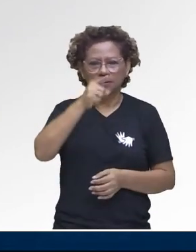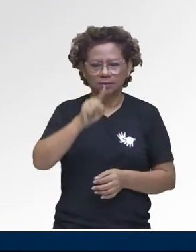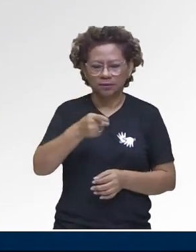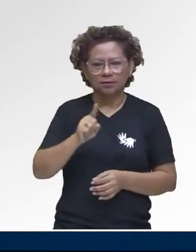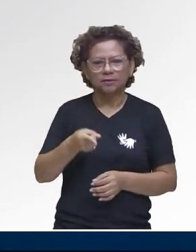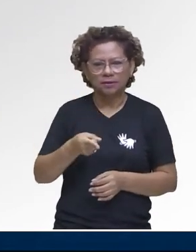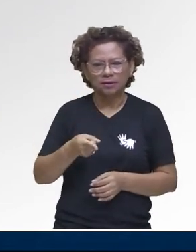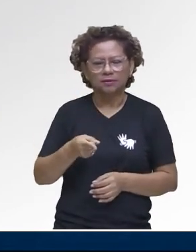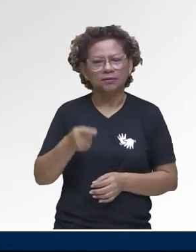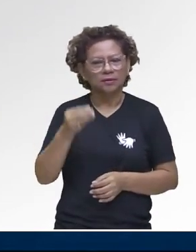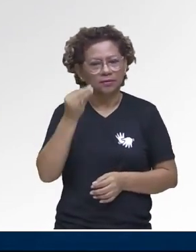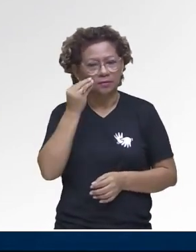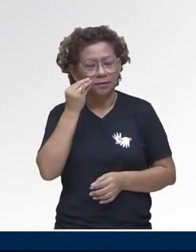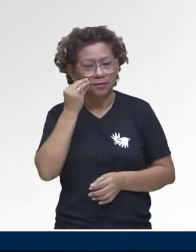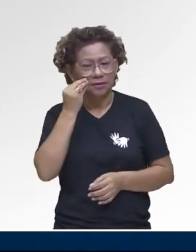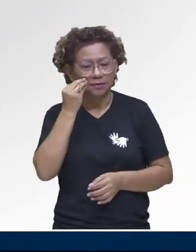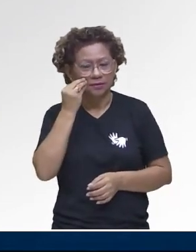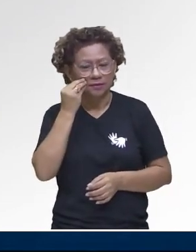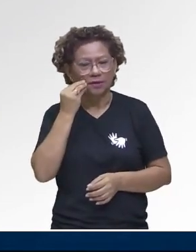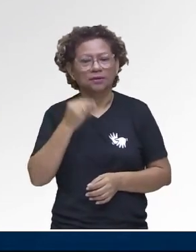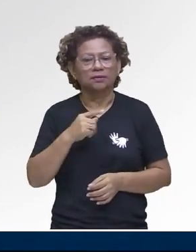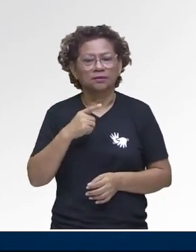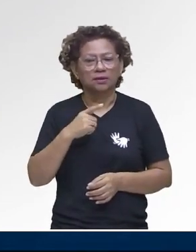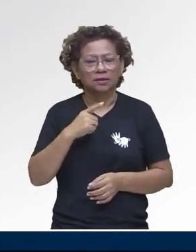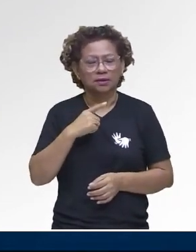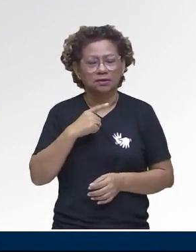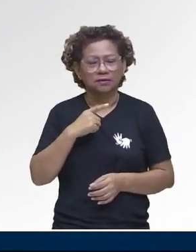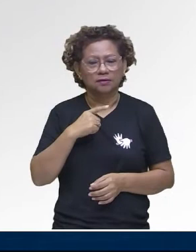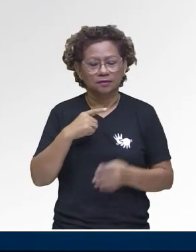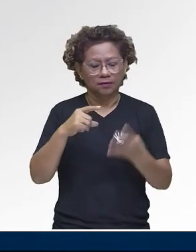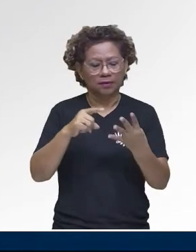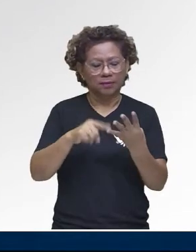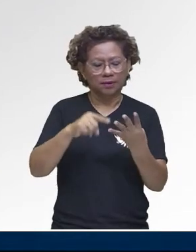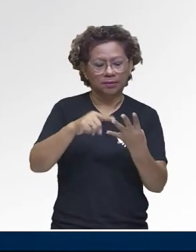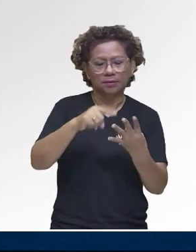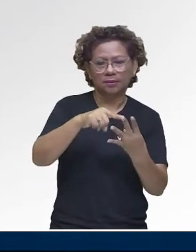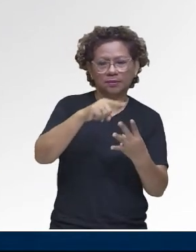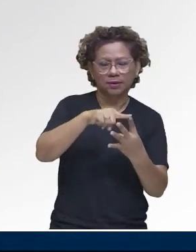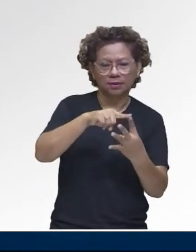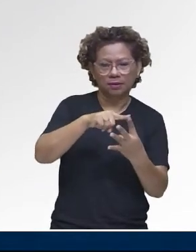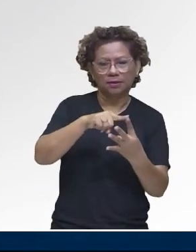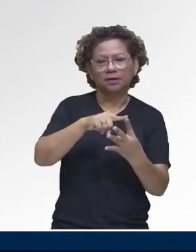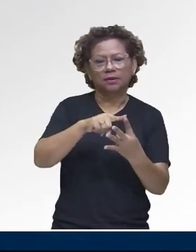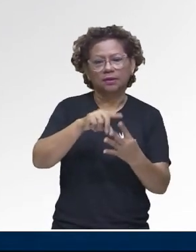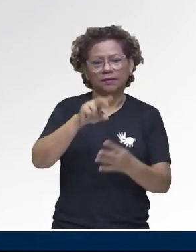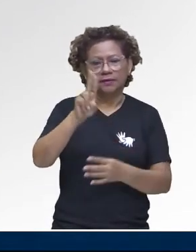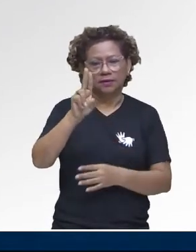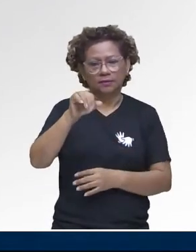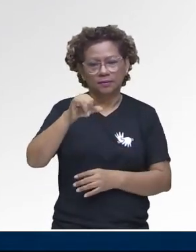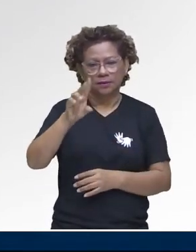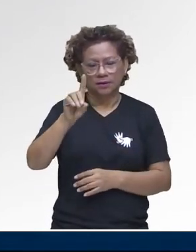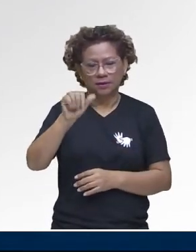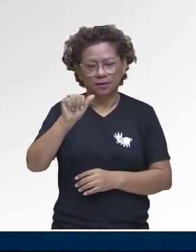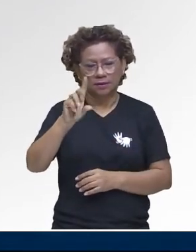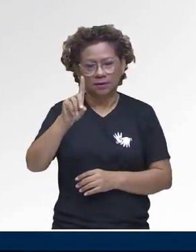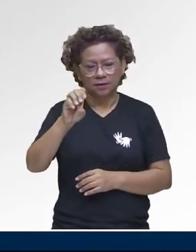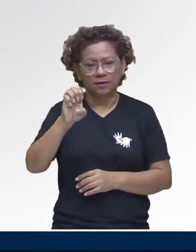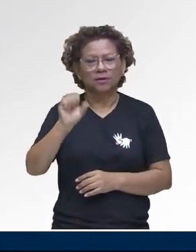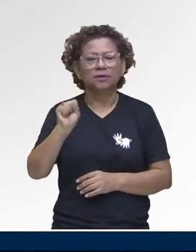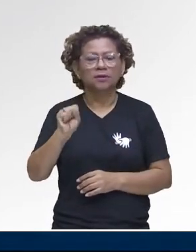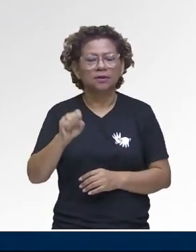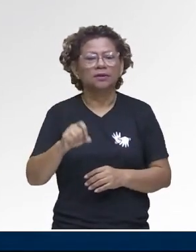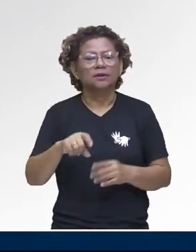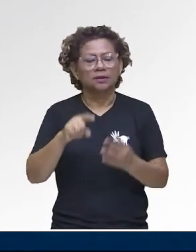dos inteiros, ou seja, unidade, dezena e centena. Da mesma forma, a gente vai trabalhar na operação de subtração